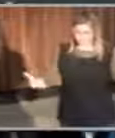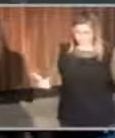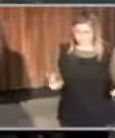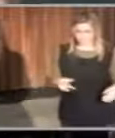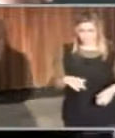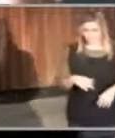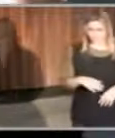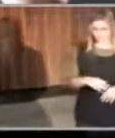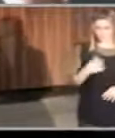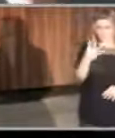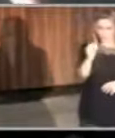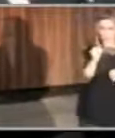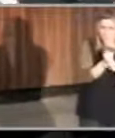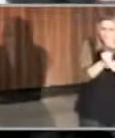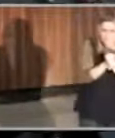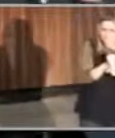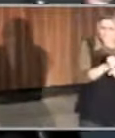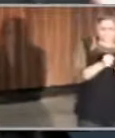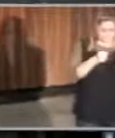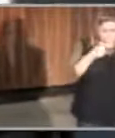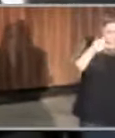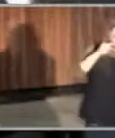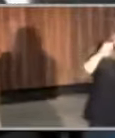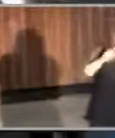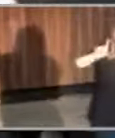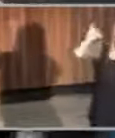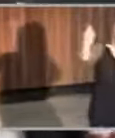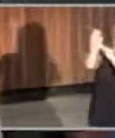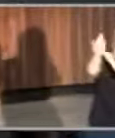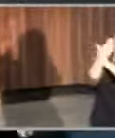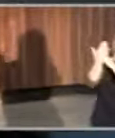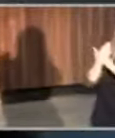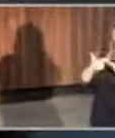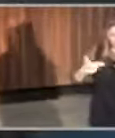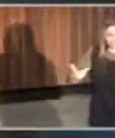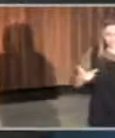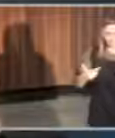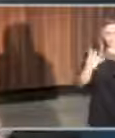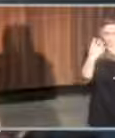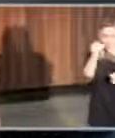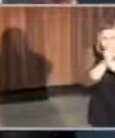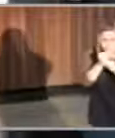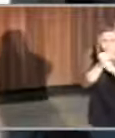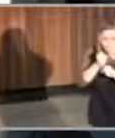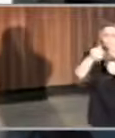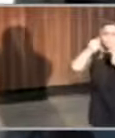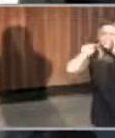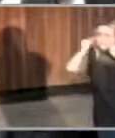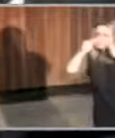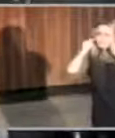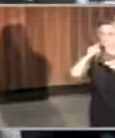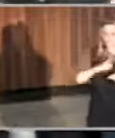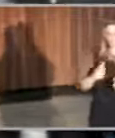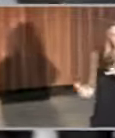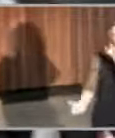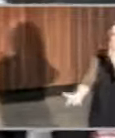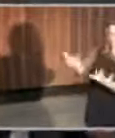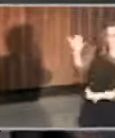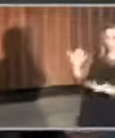durante 40 anos a água brotar da rocha. Eles tinham visto durante 40 anos a coluna de fogo